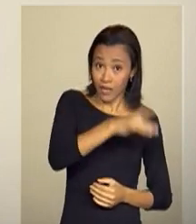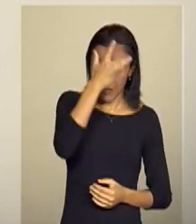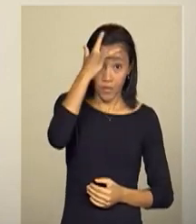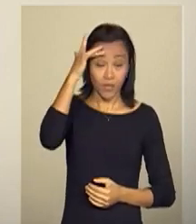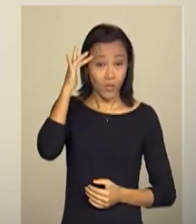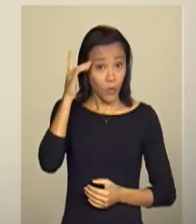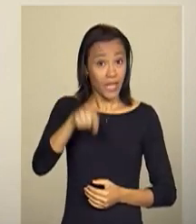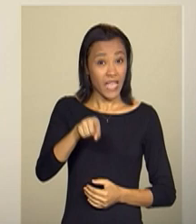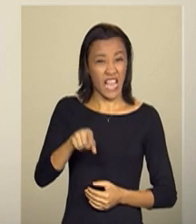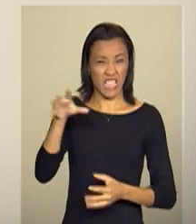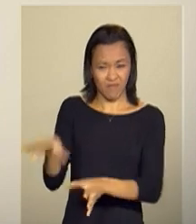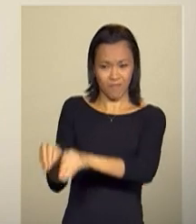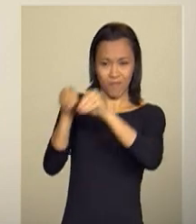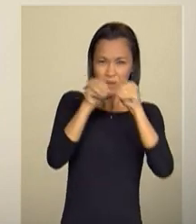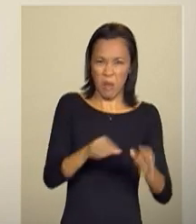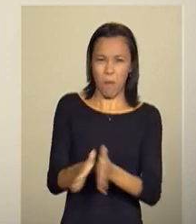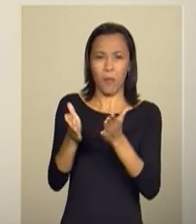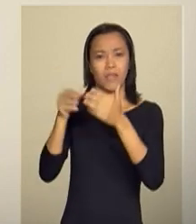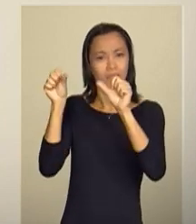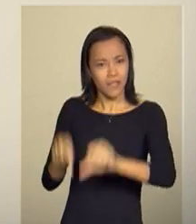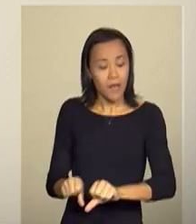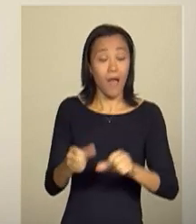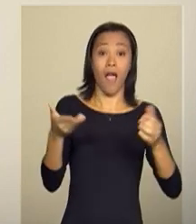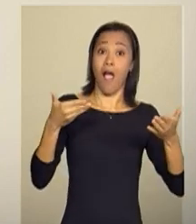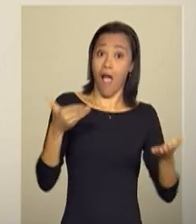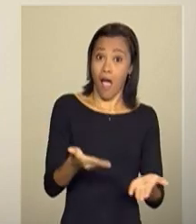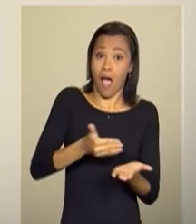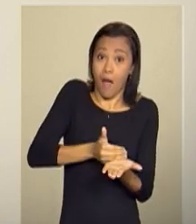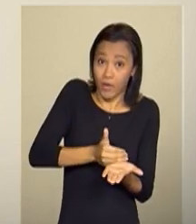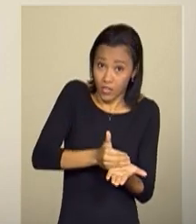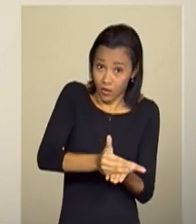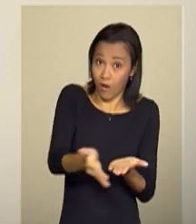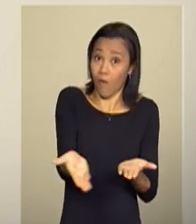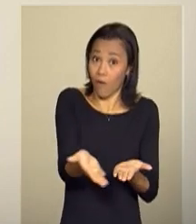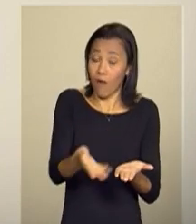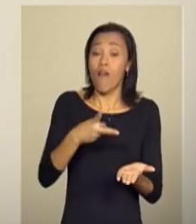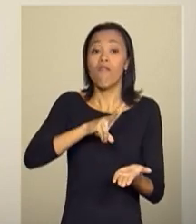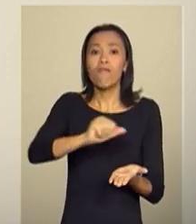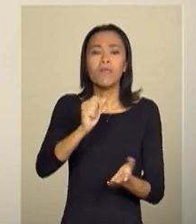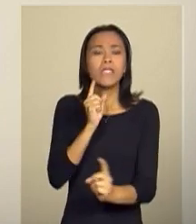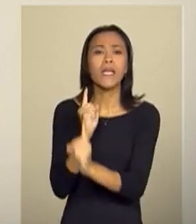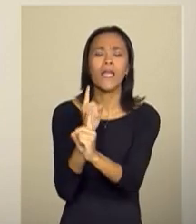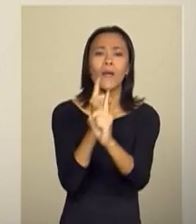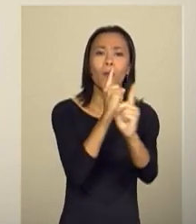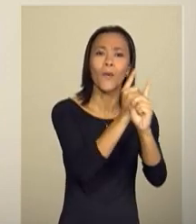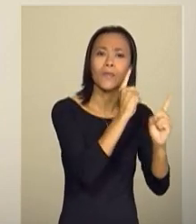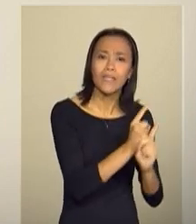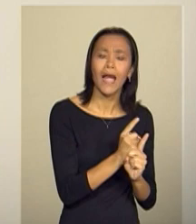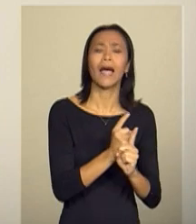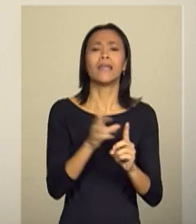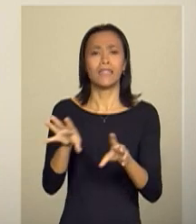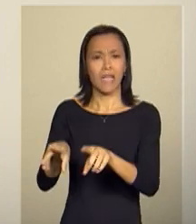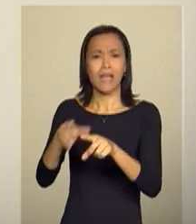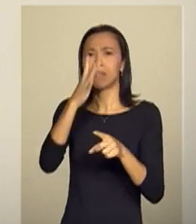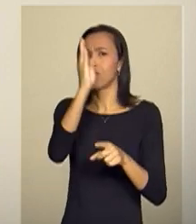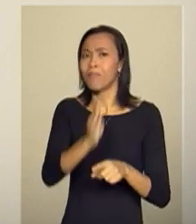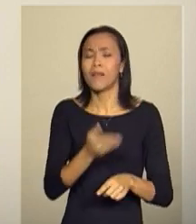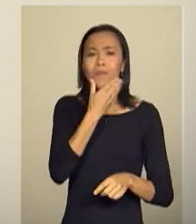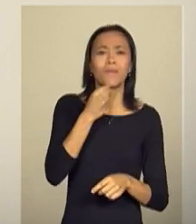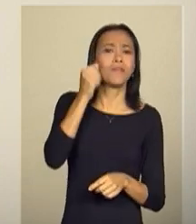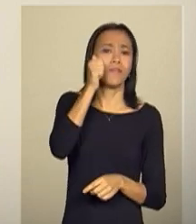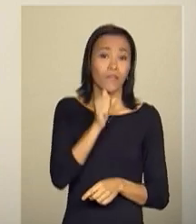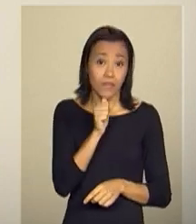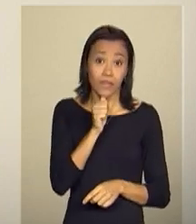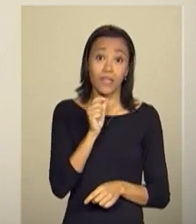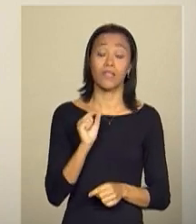tirando-as da chamada pobreza extrema a partir de agora Luciano vamos encontrar e tirar da miséria os brasileiros e